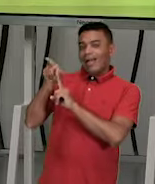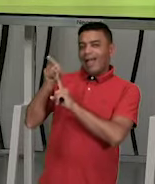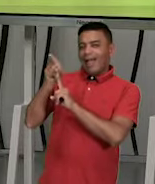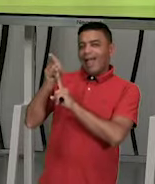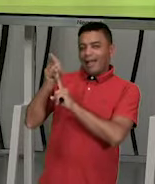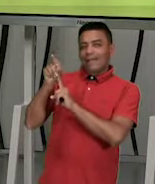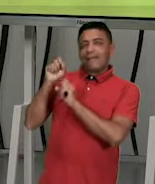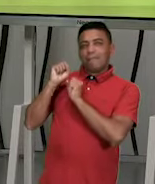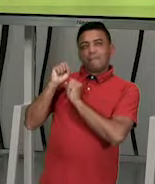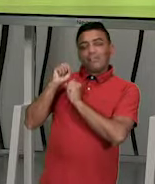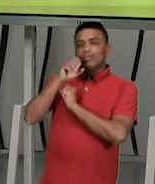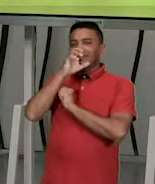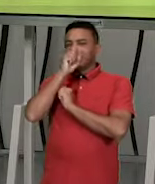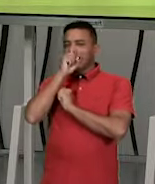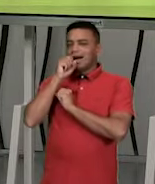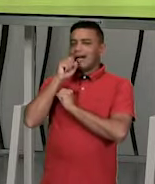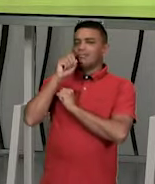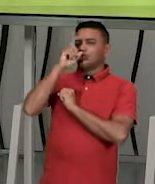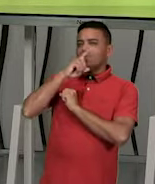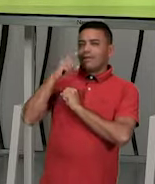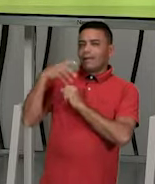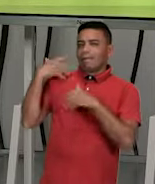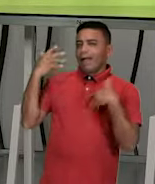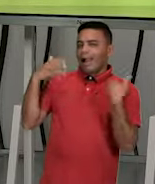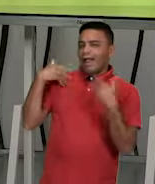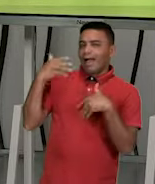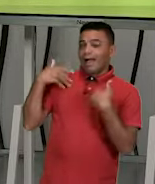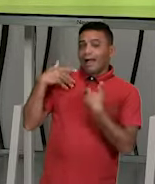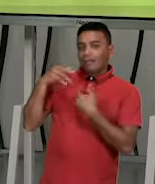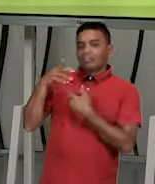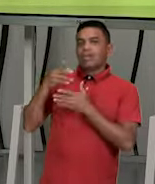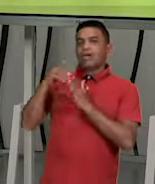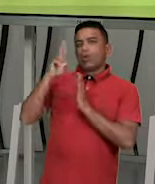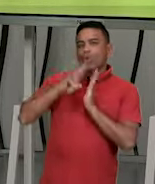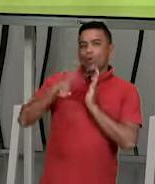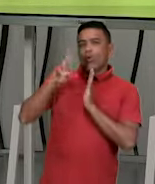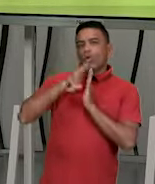no fim de semana, você utiliza de argumentos.